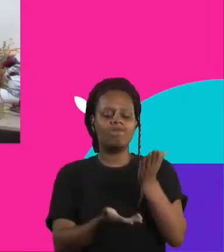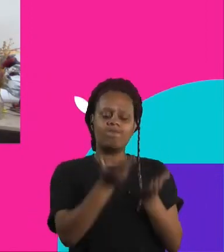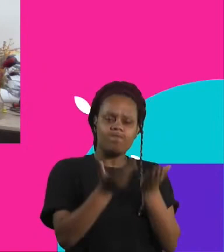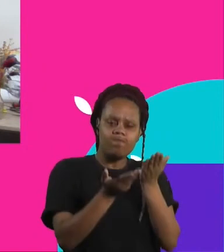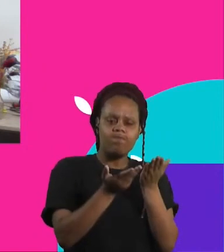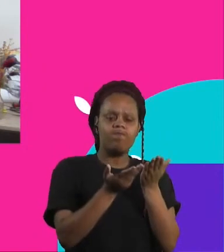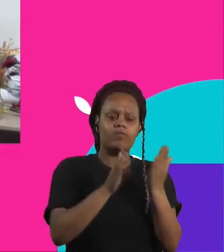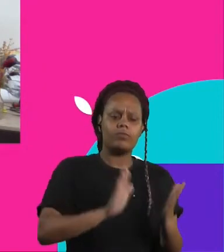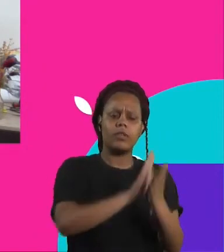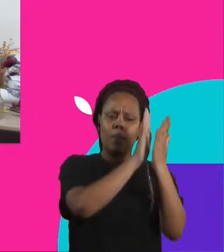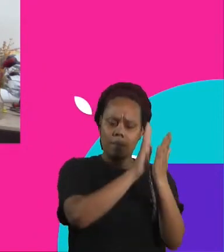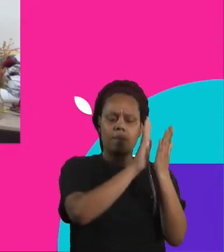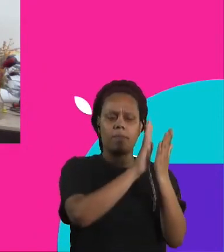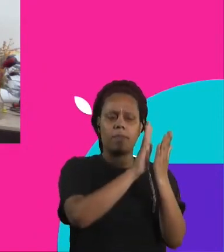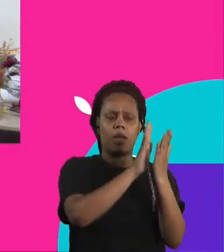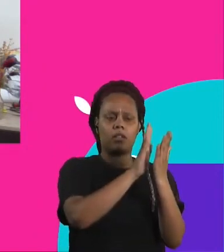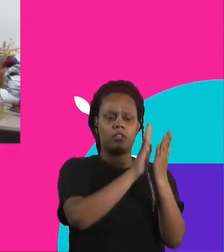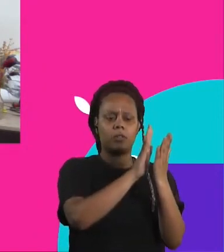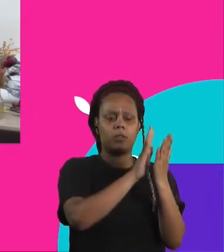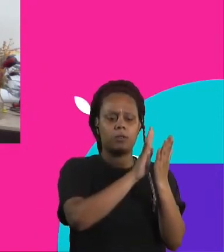social e mensurar resultado?